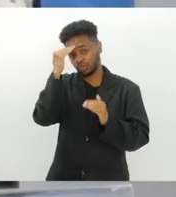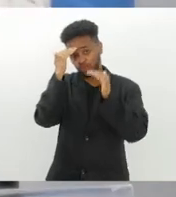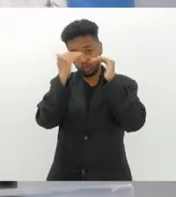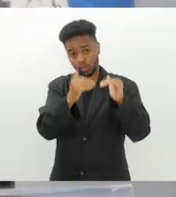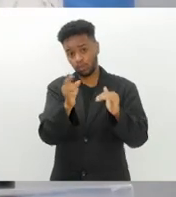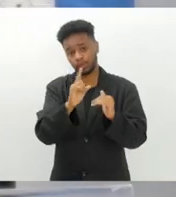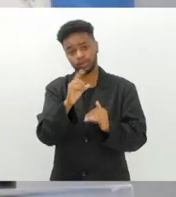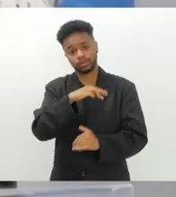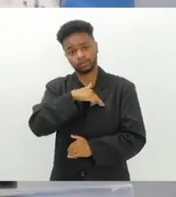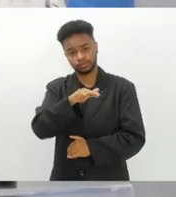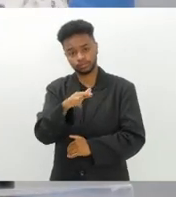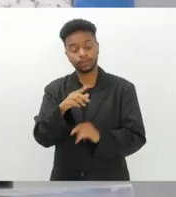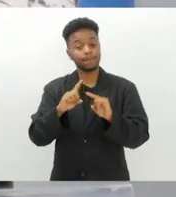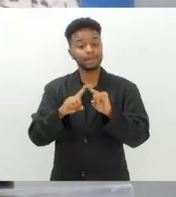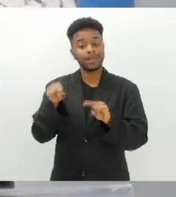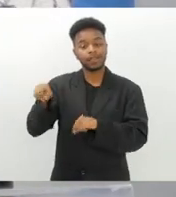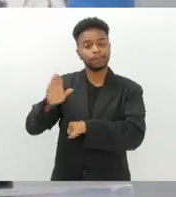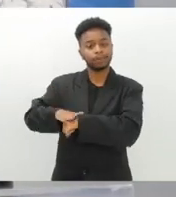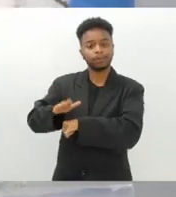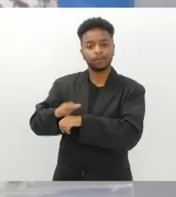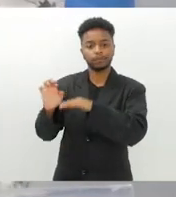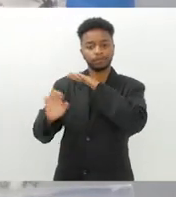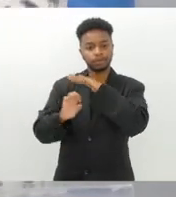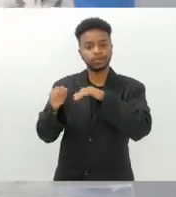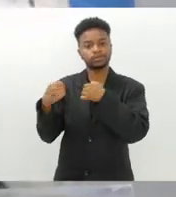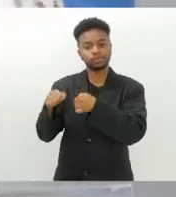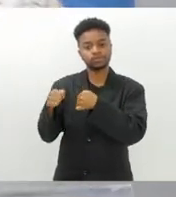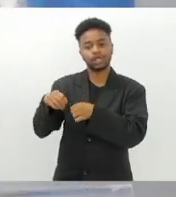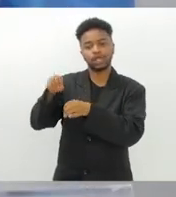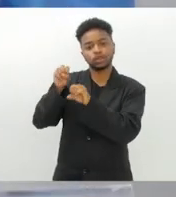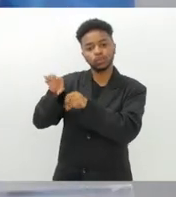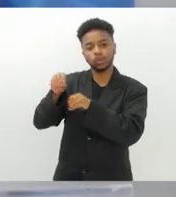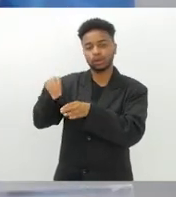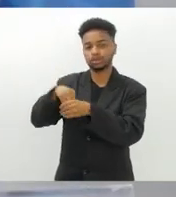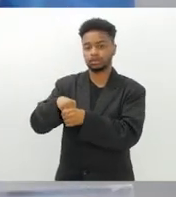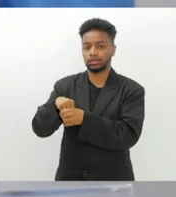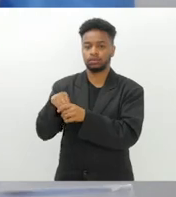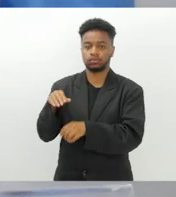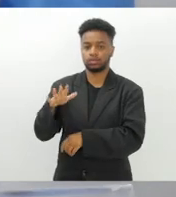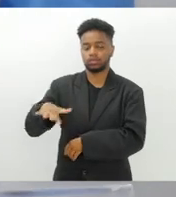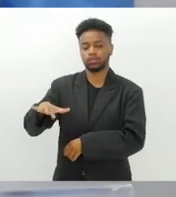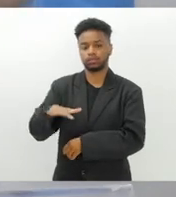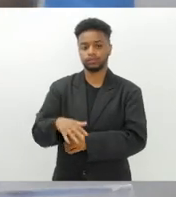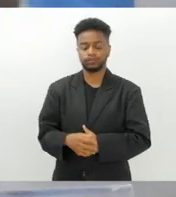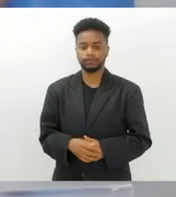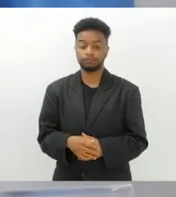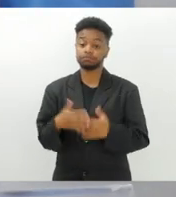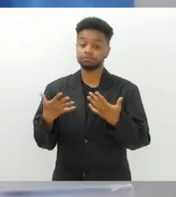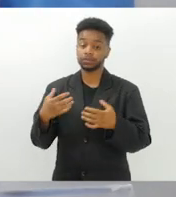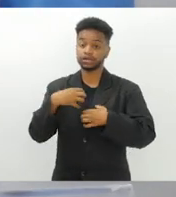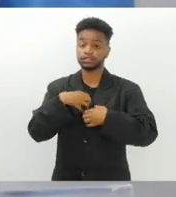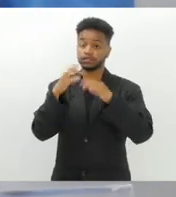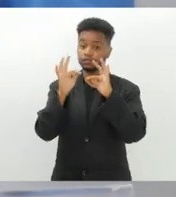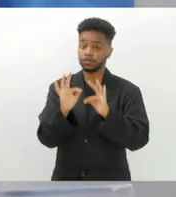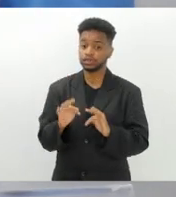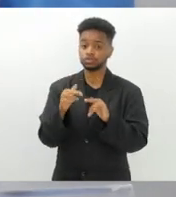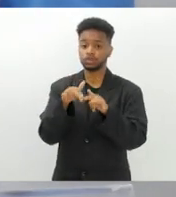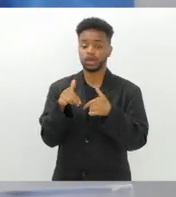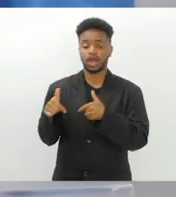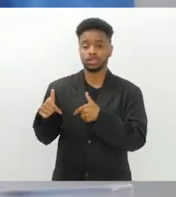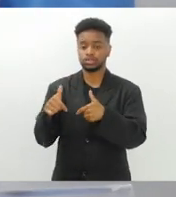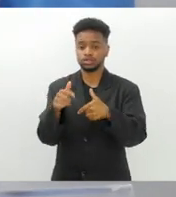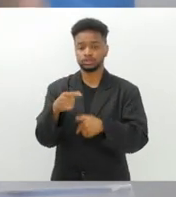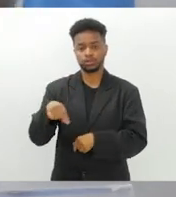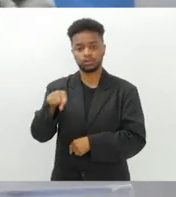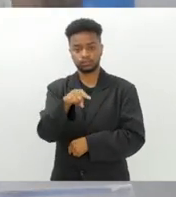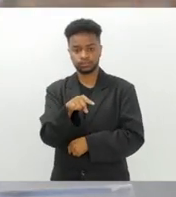do próprio empreendimento partir uma educação diferente. Então, eu fico muito contente com essa iniciativa de